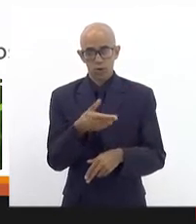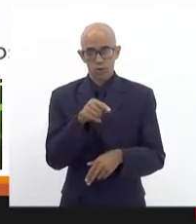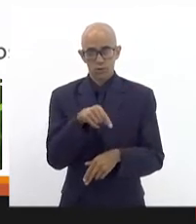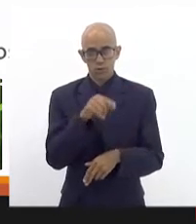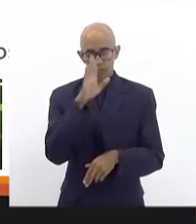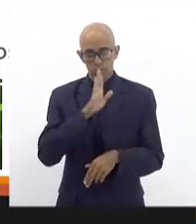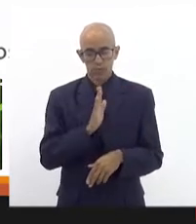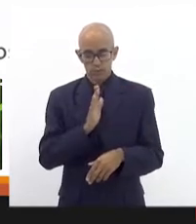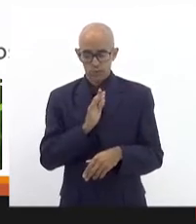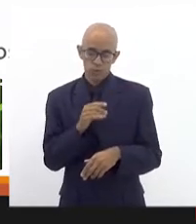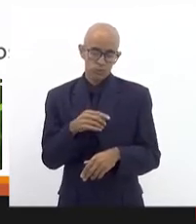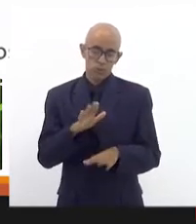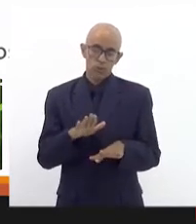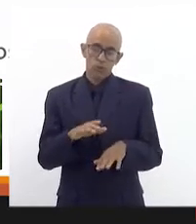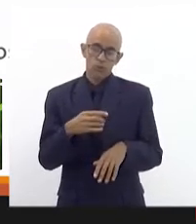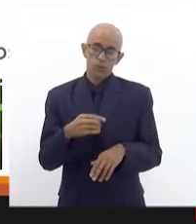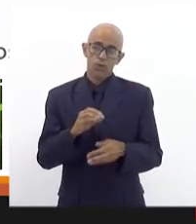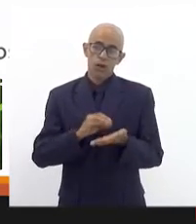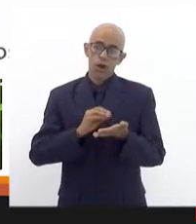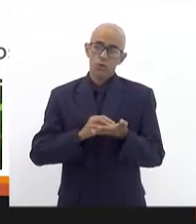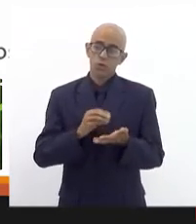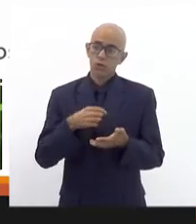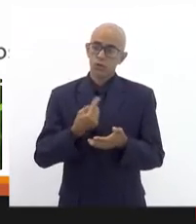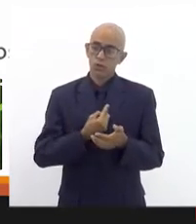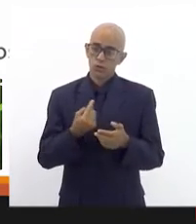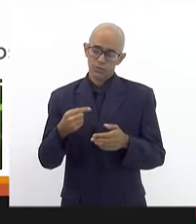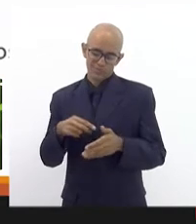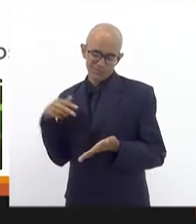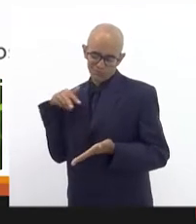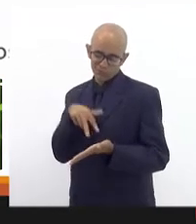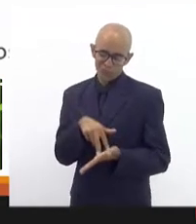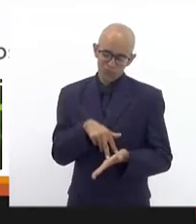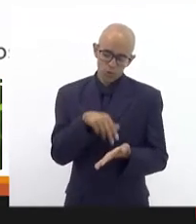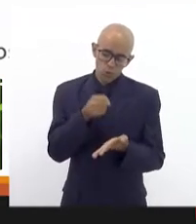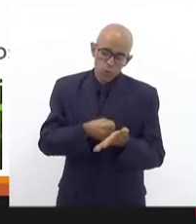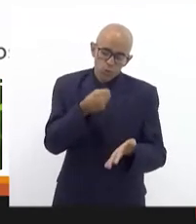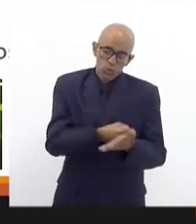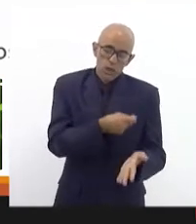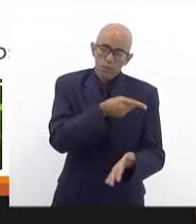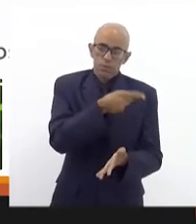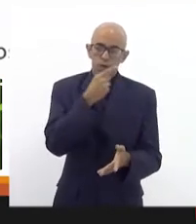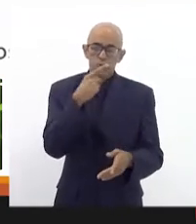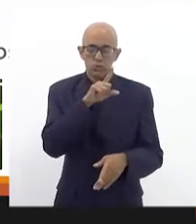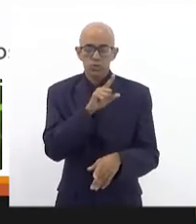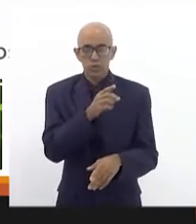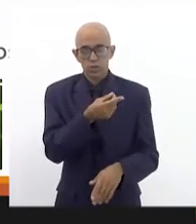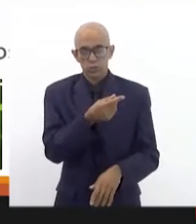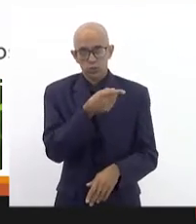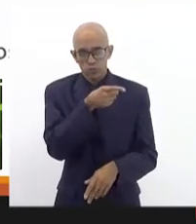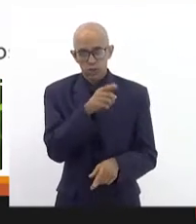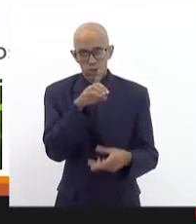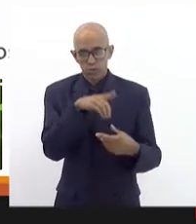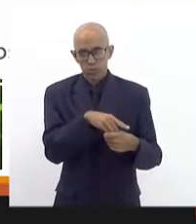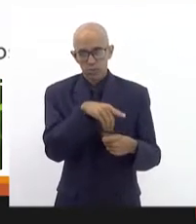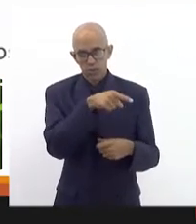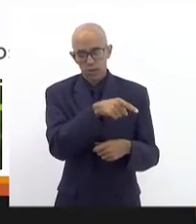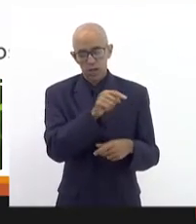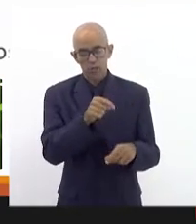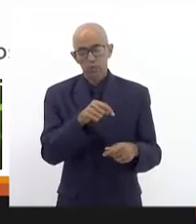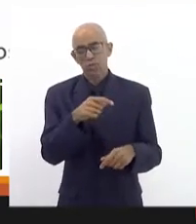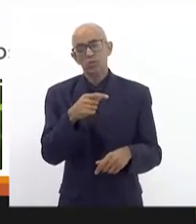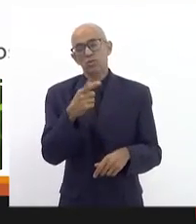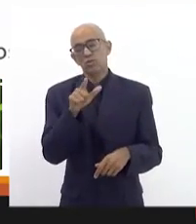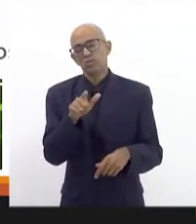lei, né? E que devemos fazer, que é uma fronteira nova de recursos, significaria aí um ingresso de 150, 160